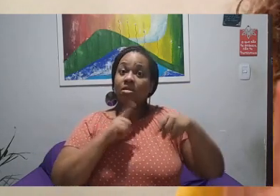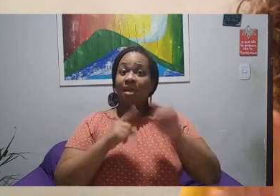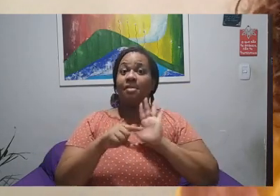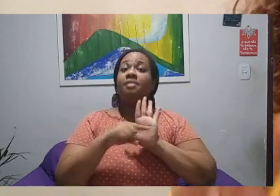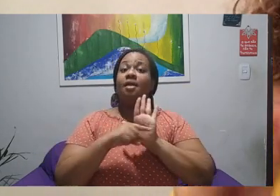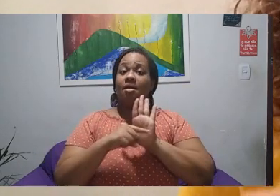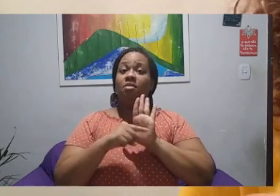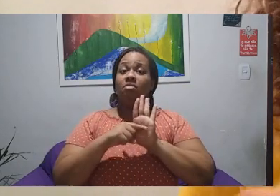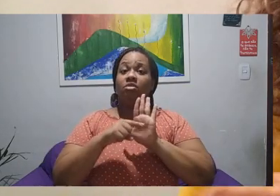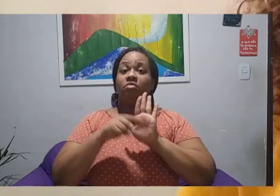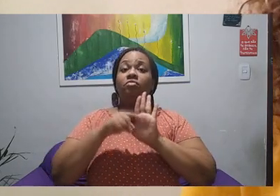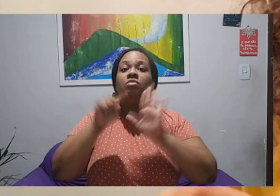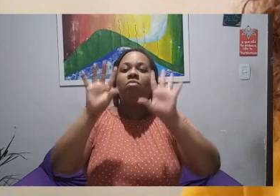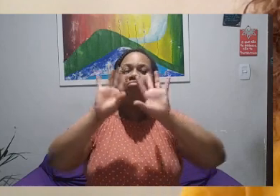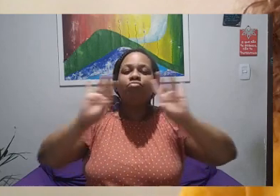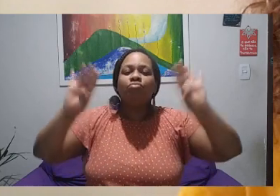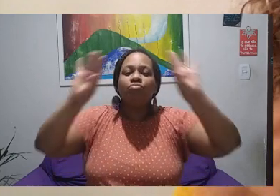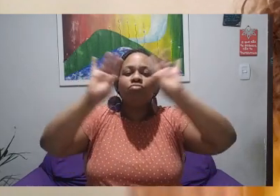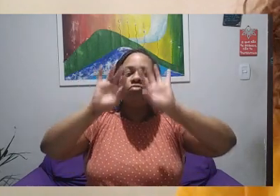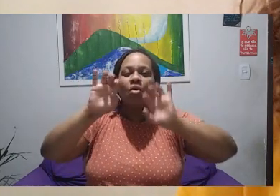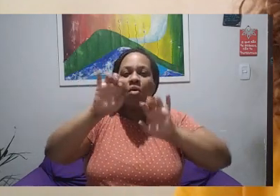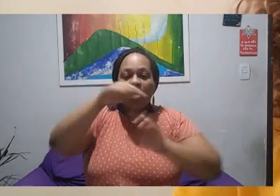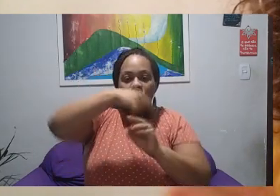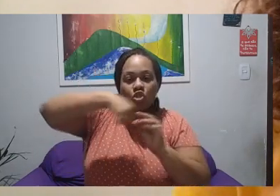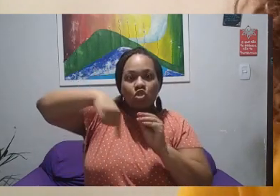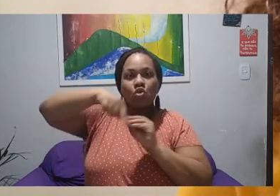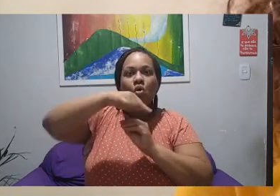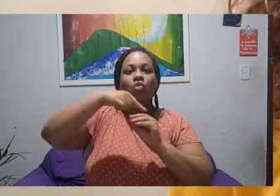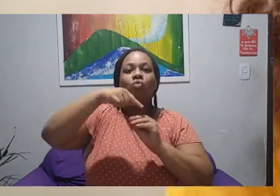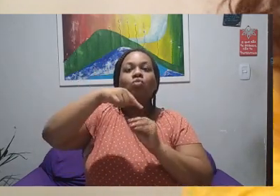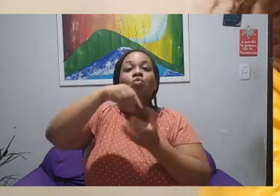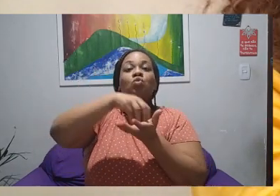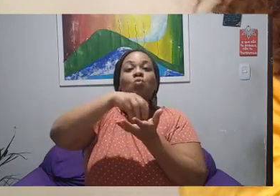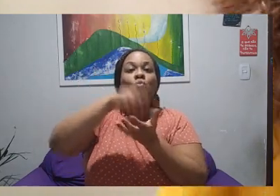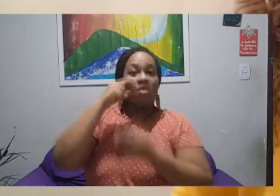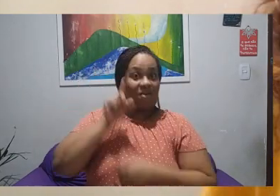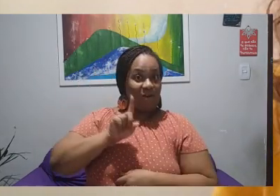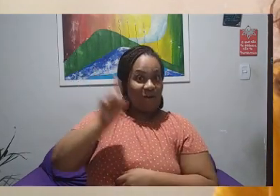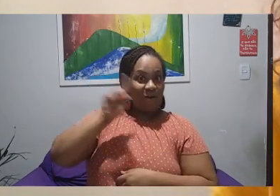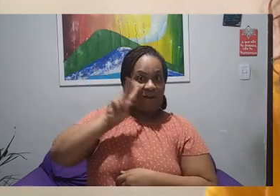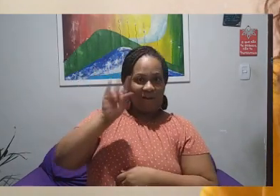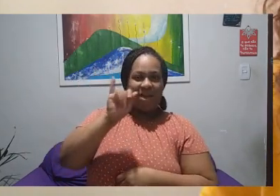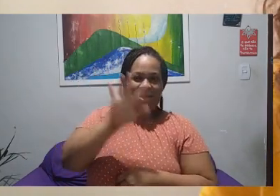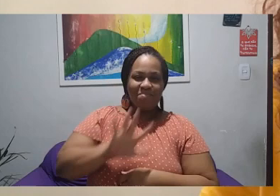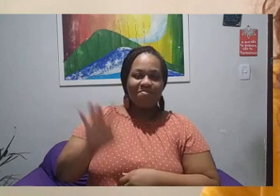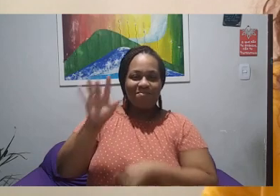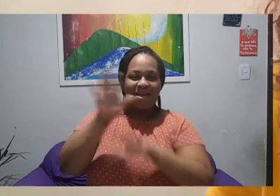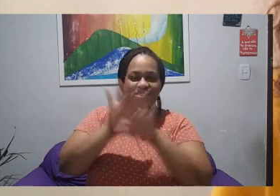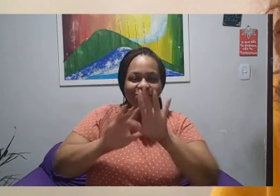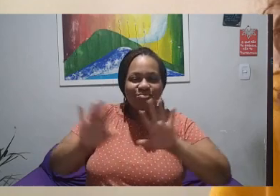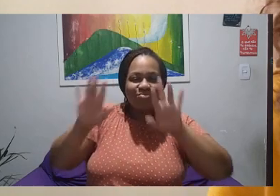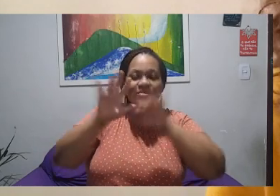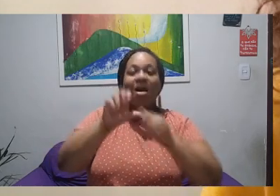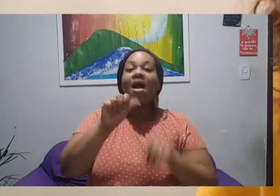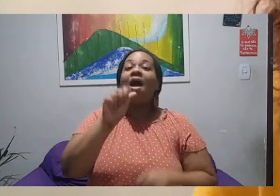Ele possui carga negativa e está localizado na eletrosfera, em torno do núcleo atômico. Aí na tela de vocês agora está aparecendo